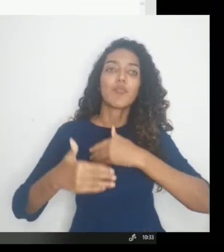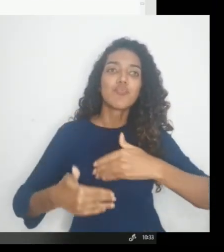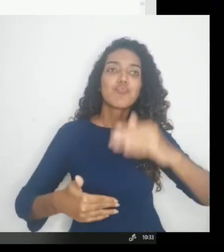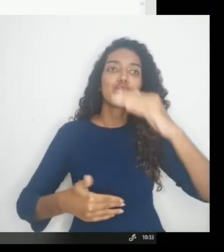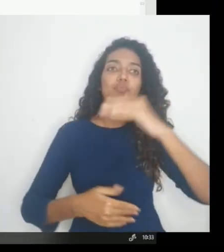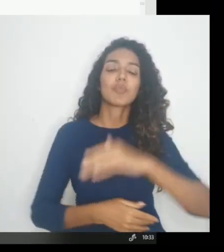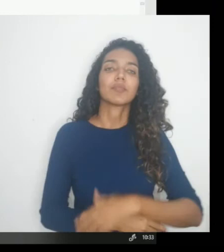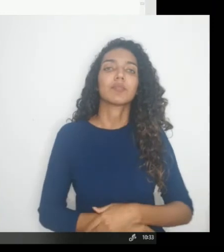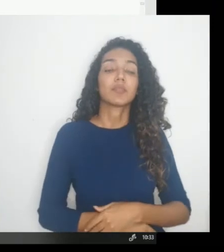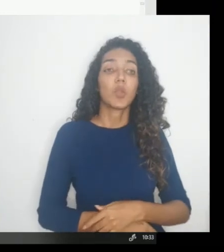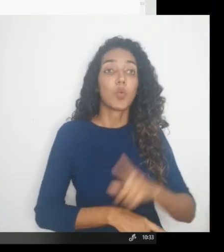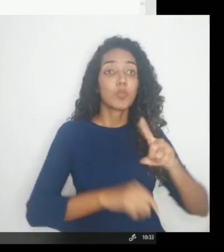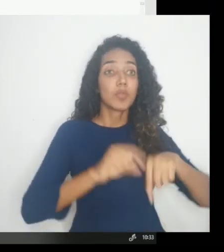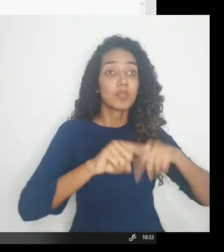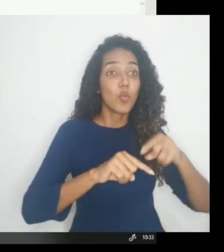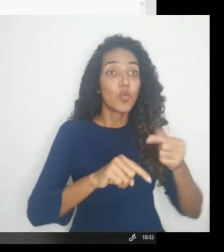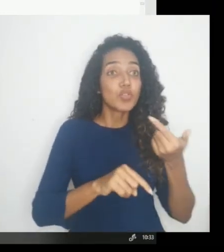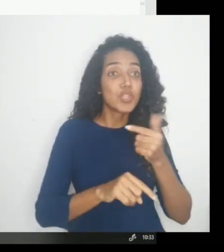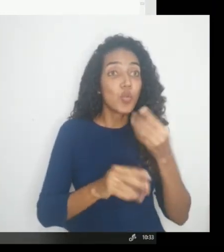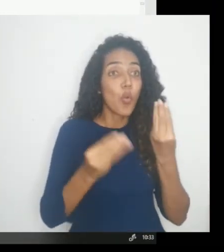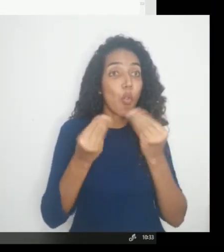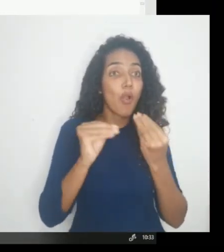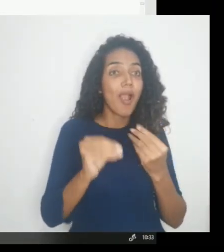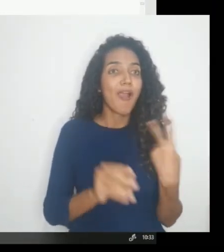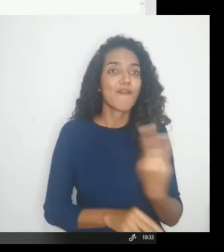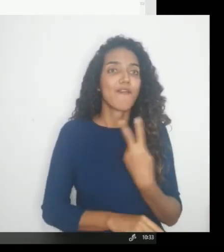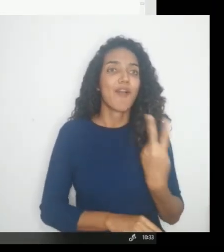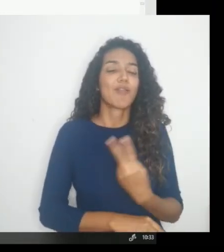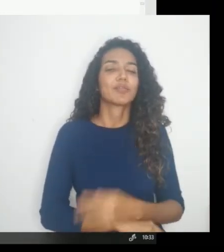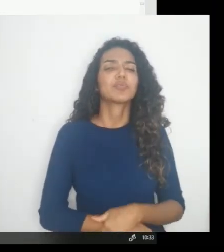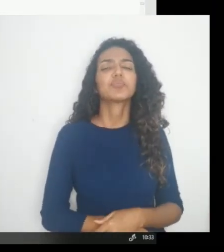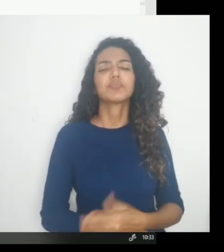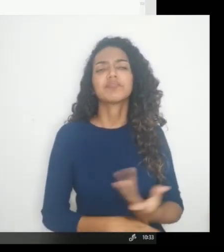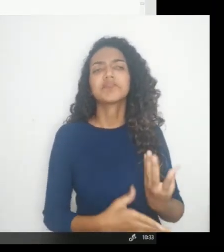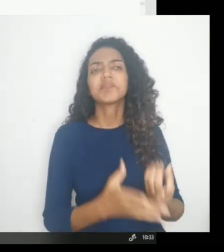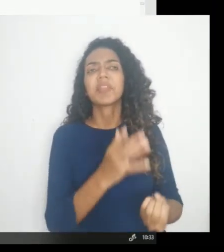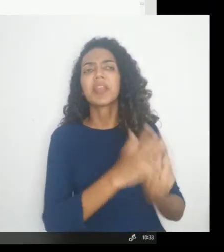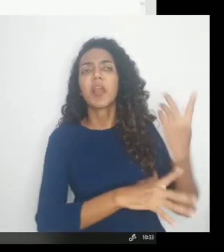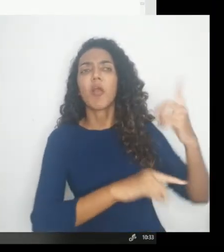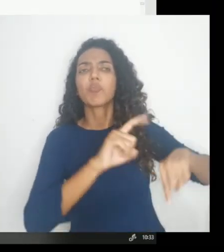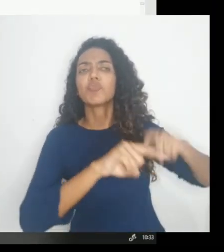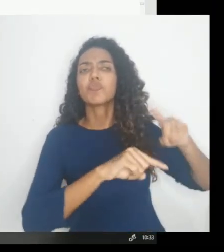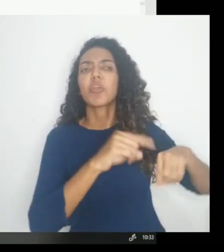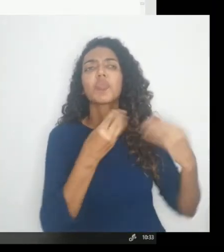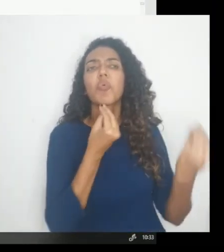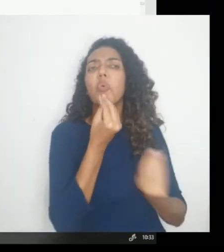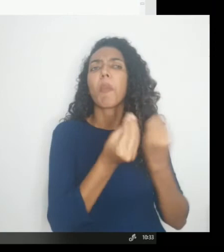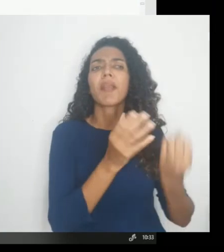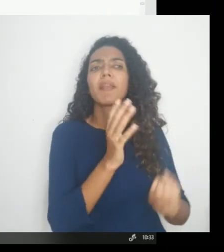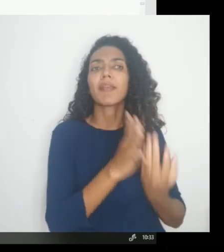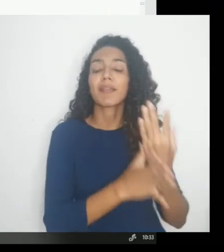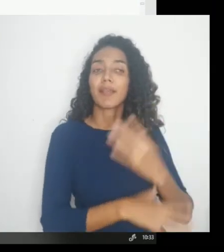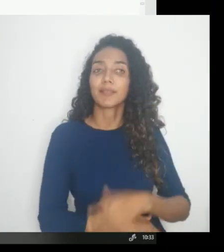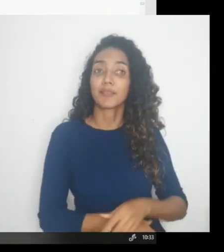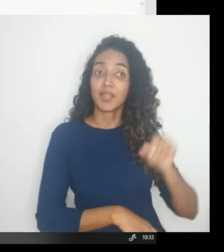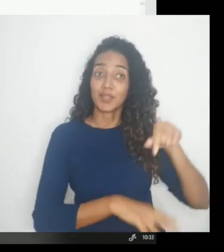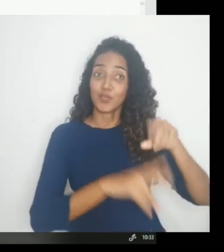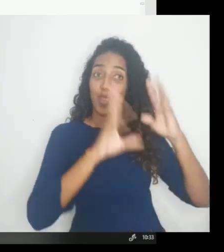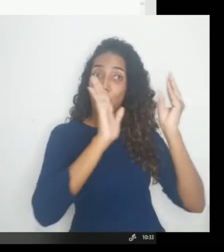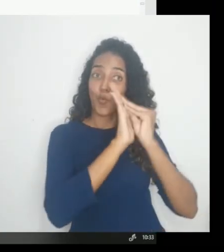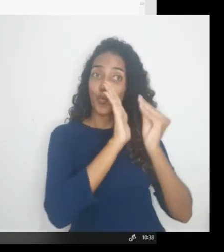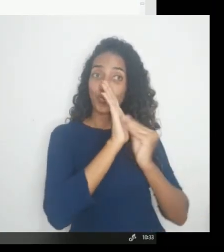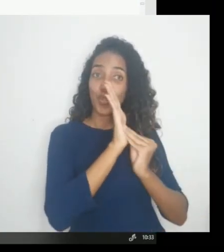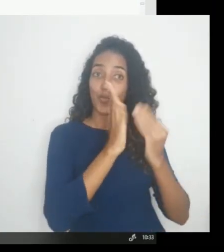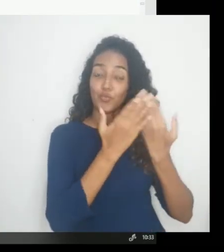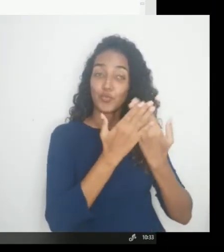atributos. Como é que a gente cria objetos? Aí é assunto para a próxima aula. A gente vai ver rapidamente como a gente faz